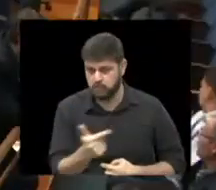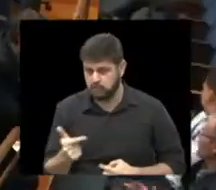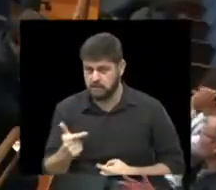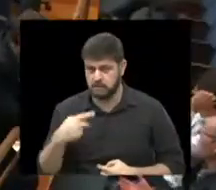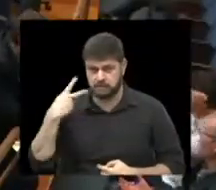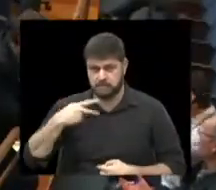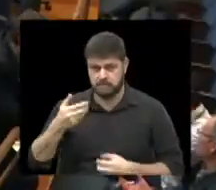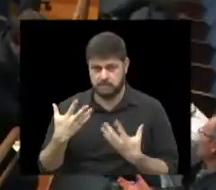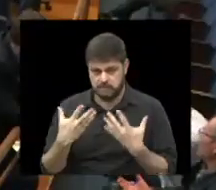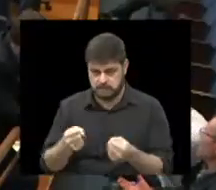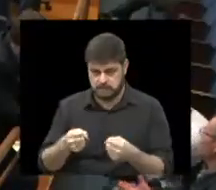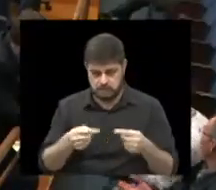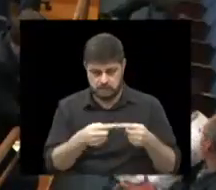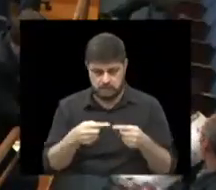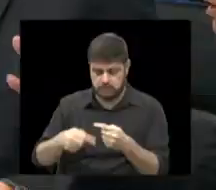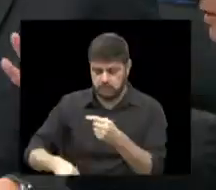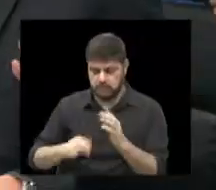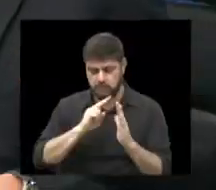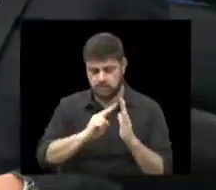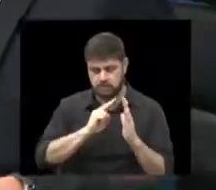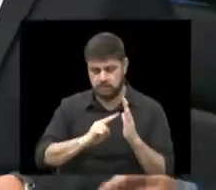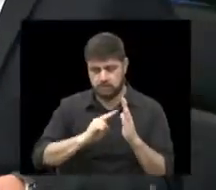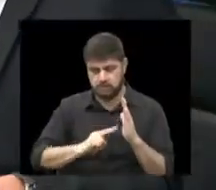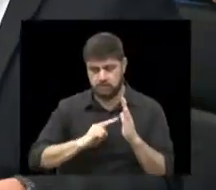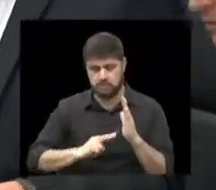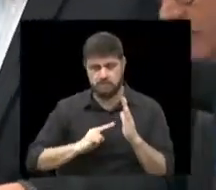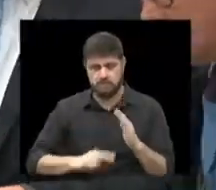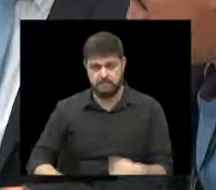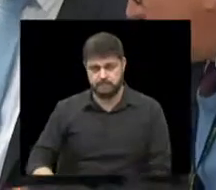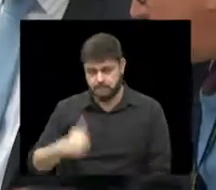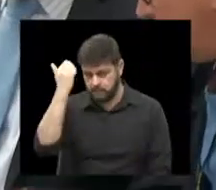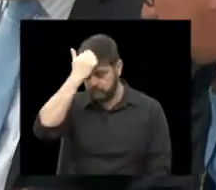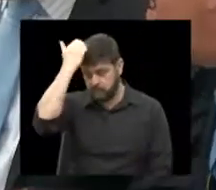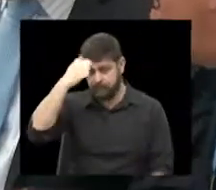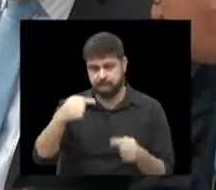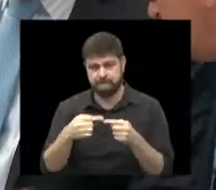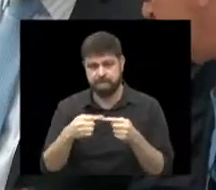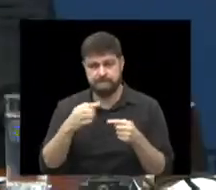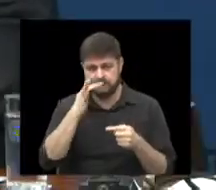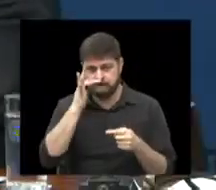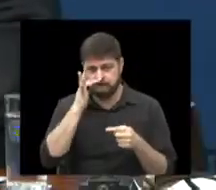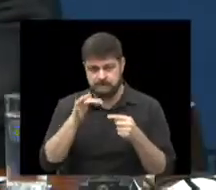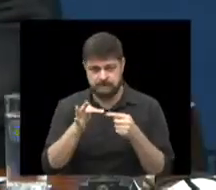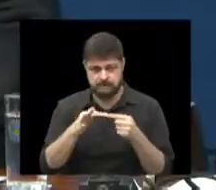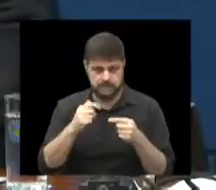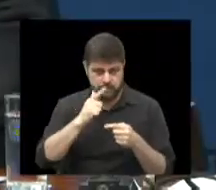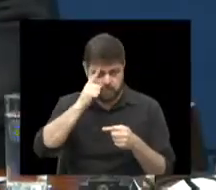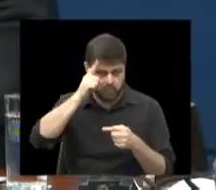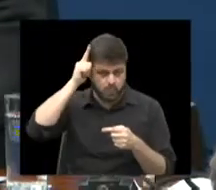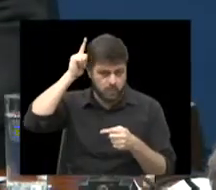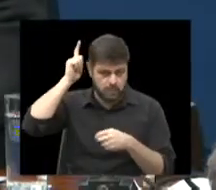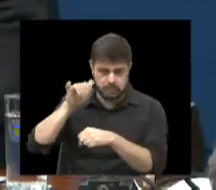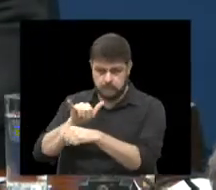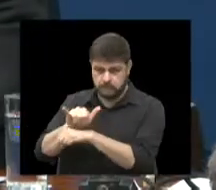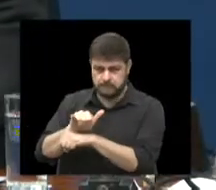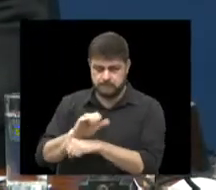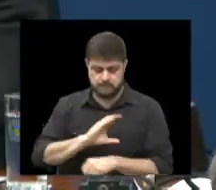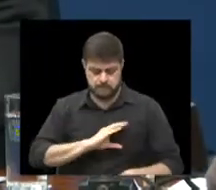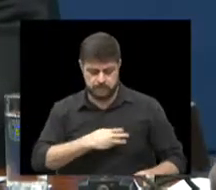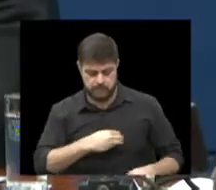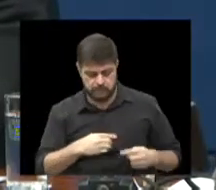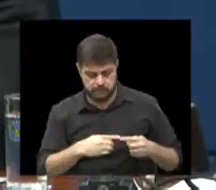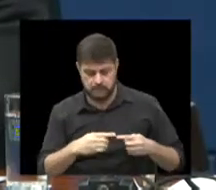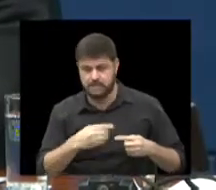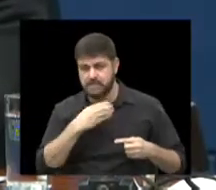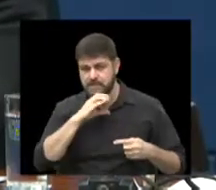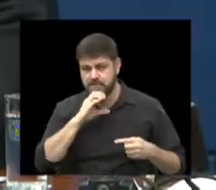vereadores favoráveis dirão sim, contrários dirão não. Chamada de votação. Ailton da Farmácia, sim. Flores, sim. Aurélio Cláudio, ausente. Campos Filho, sim.